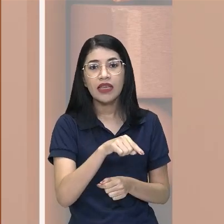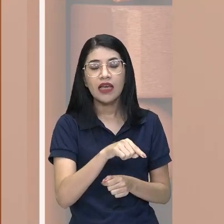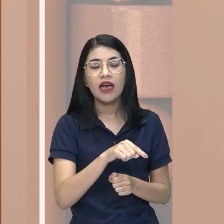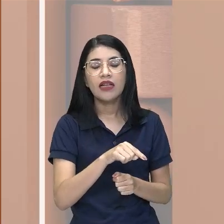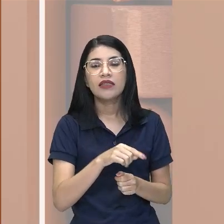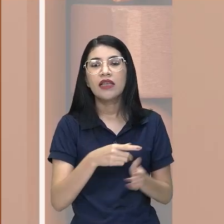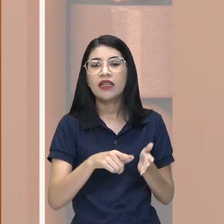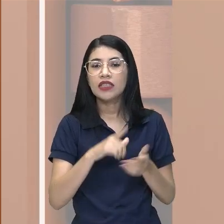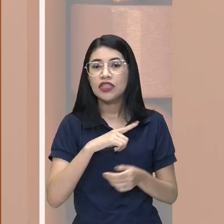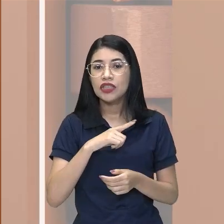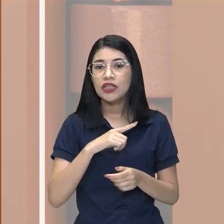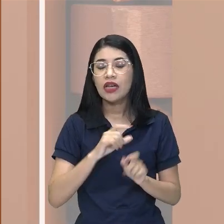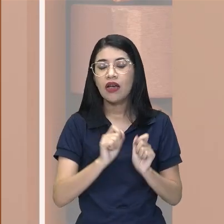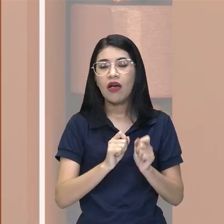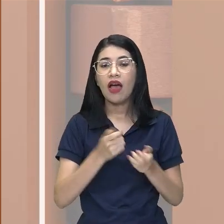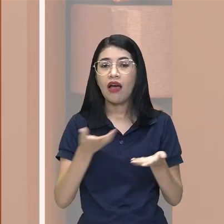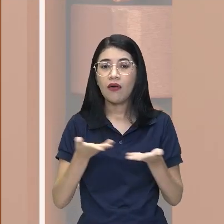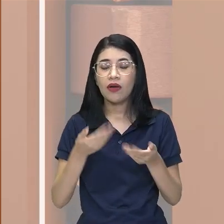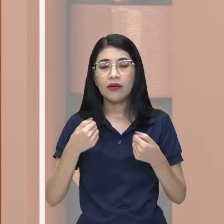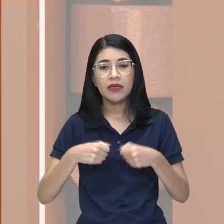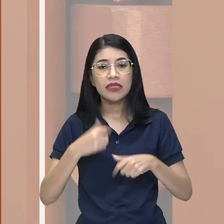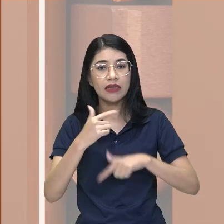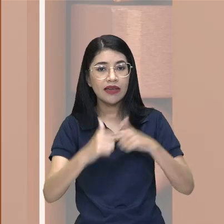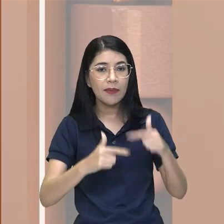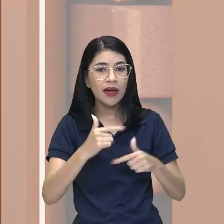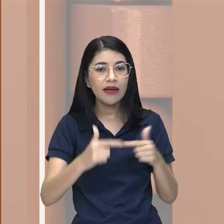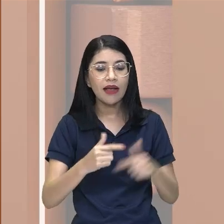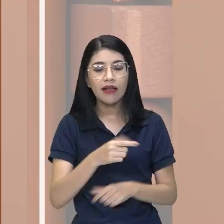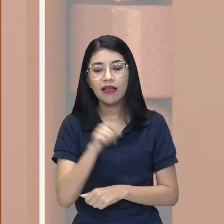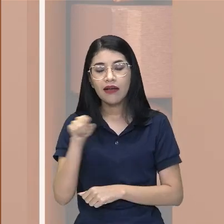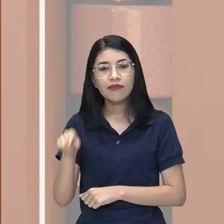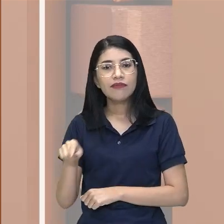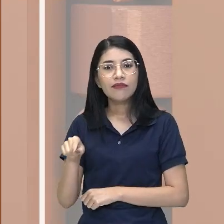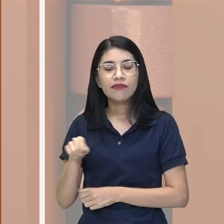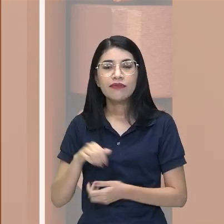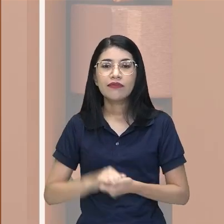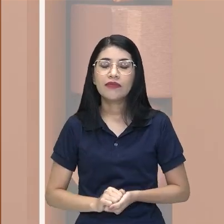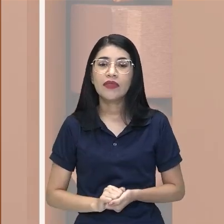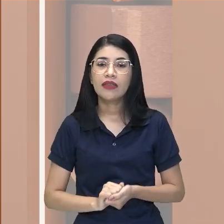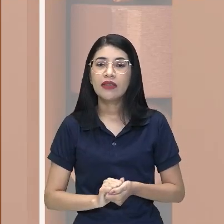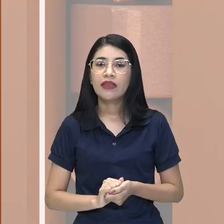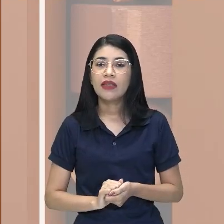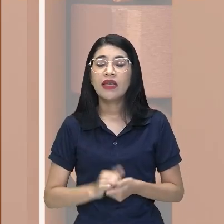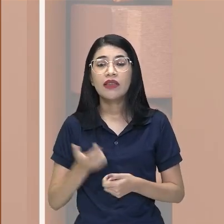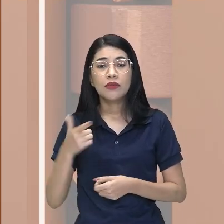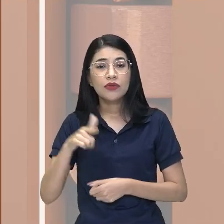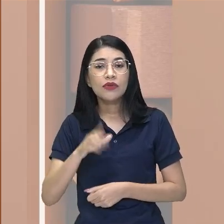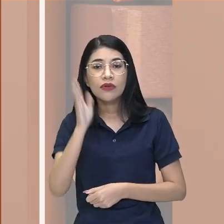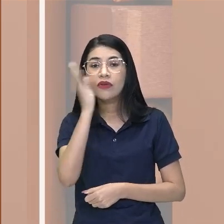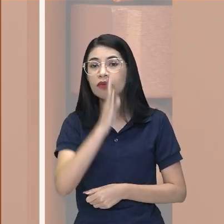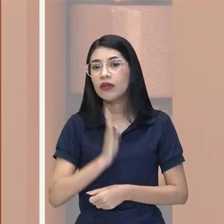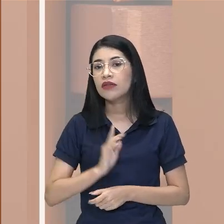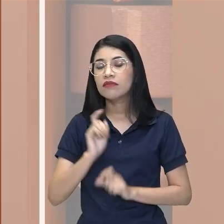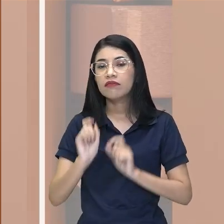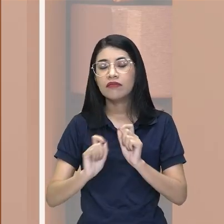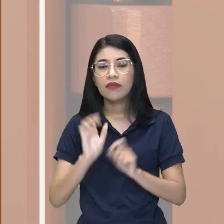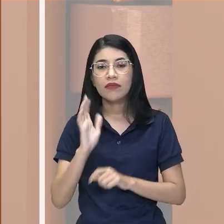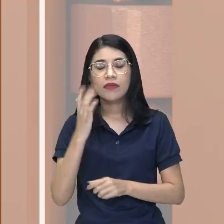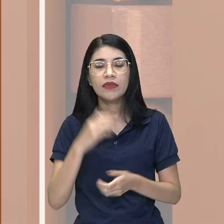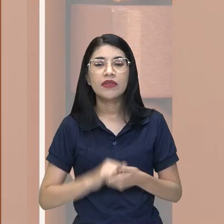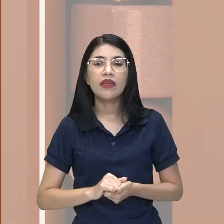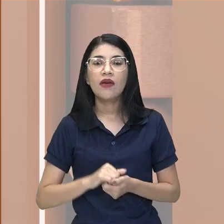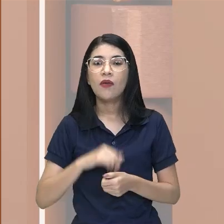posseiro a empregado do grande latifundiário, fazendo com que o Brasil, mais uma vez, se transformasse em um